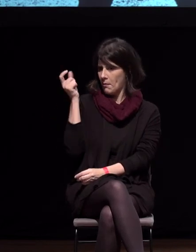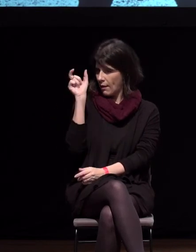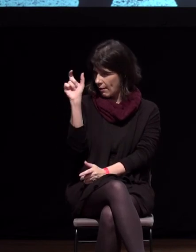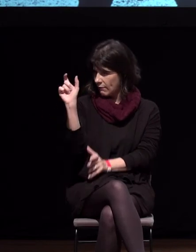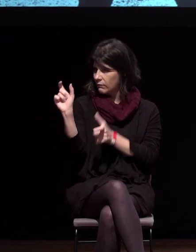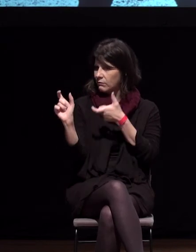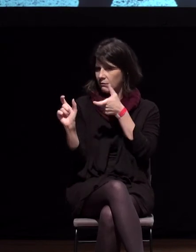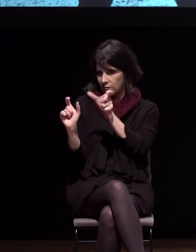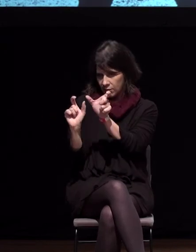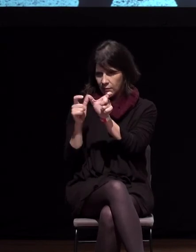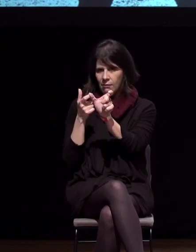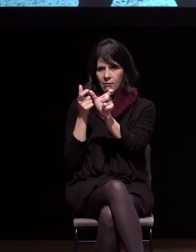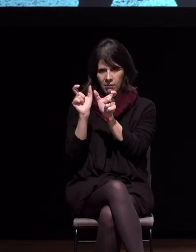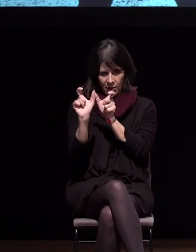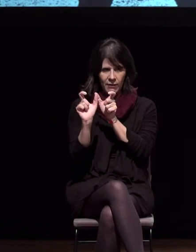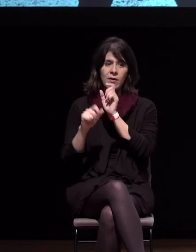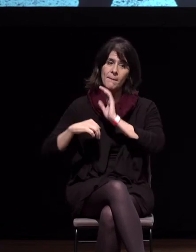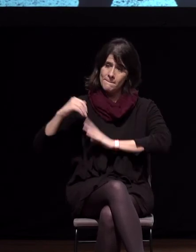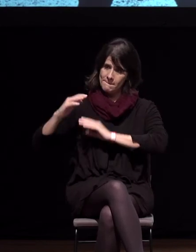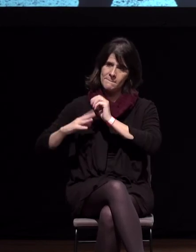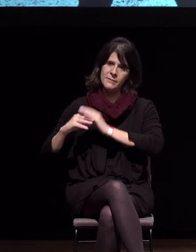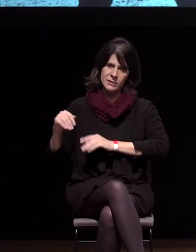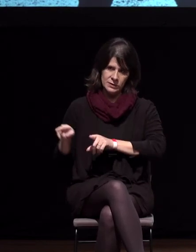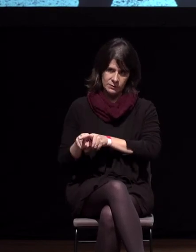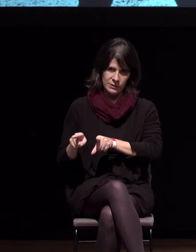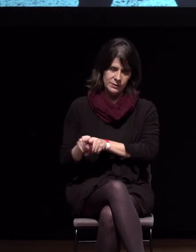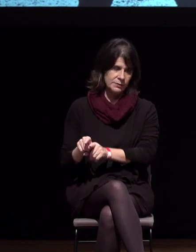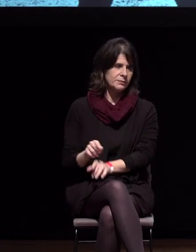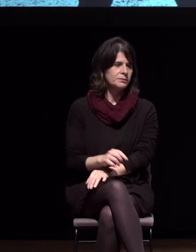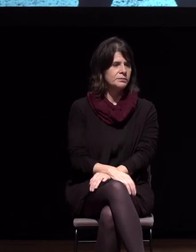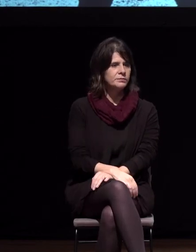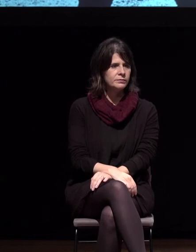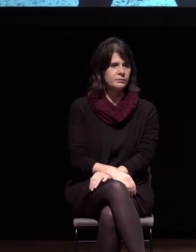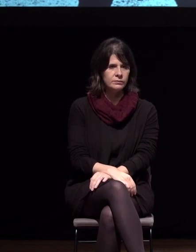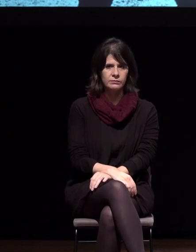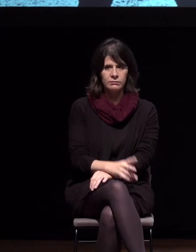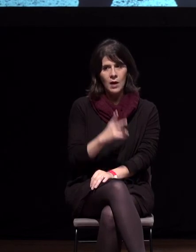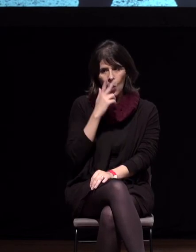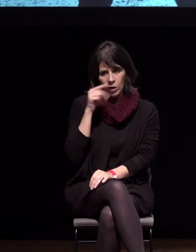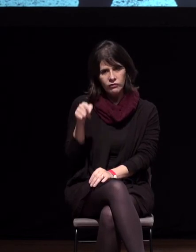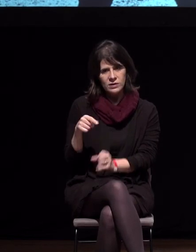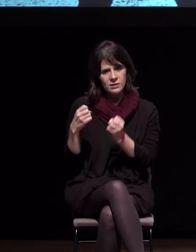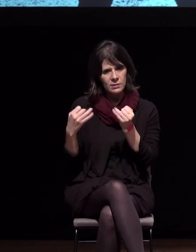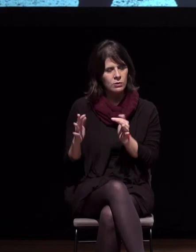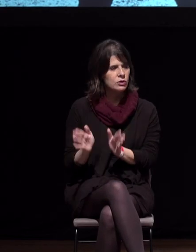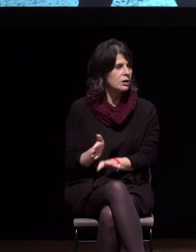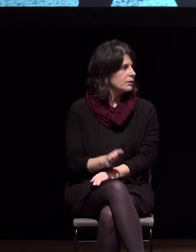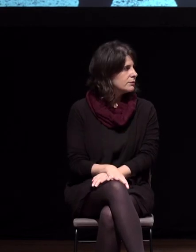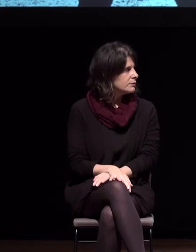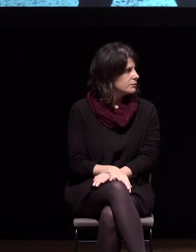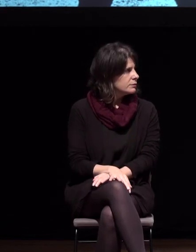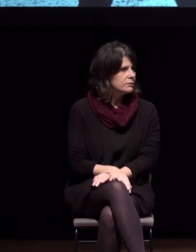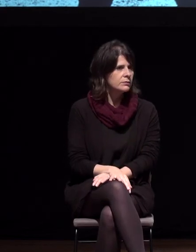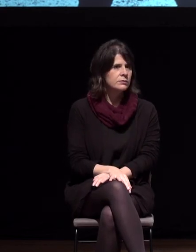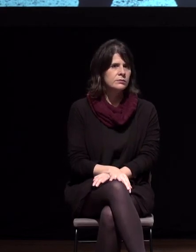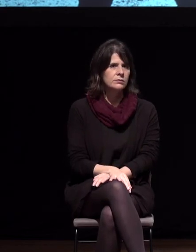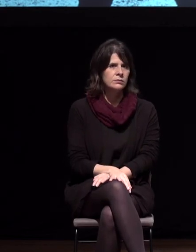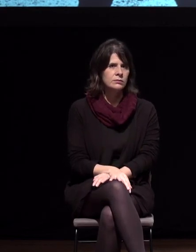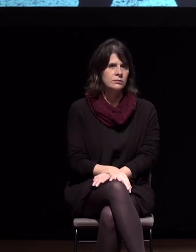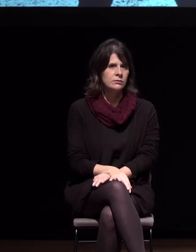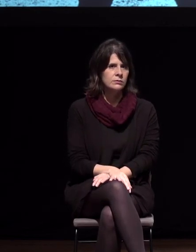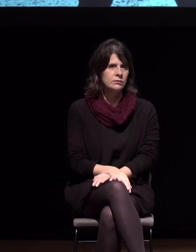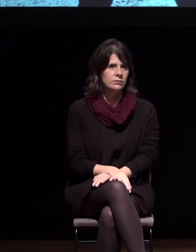termos e algumas ações. Eu acho que você apontou. A gente retorna na tarde.